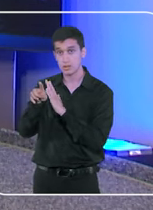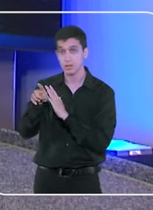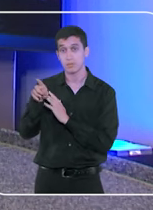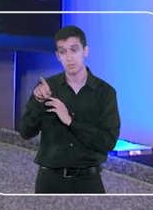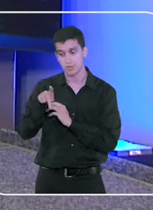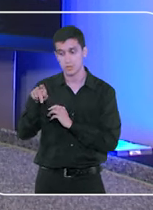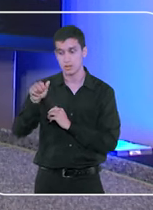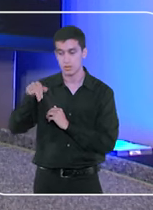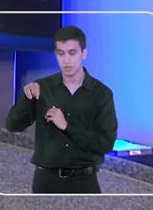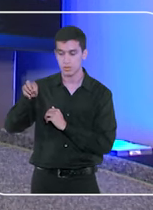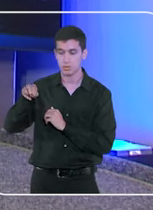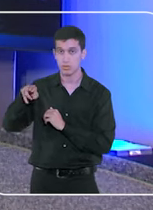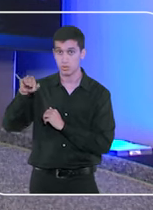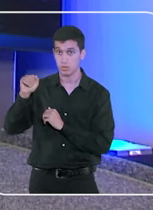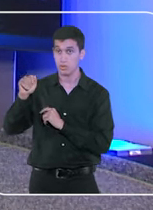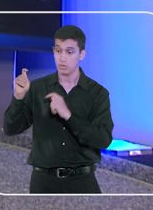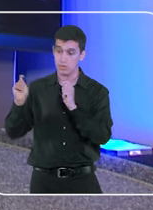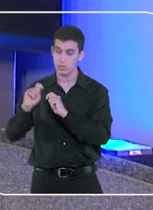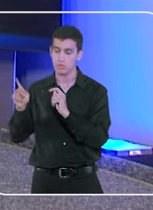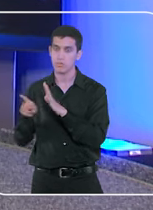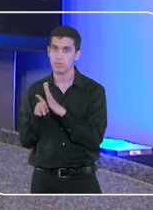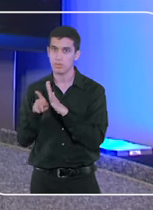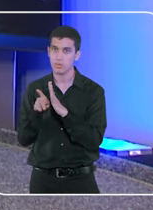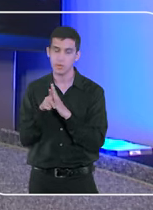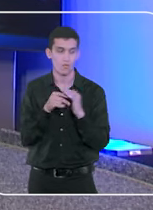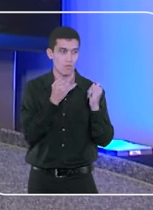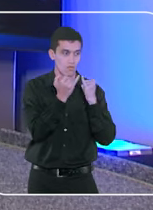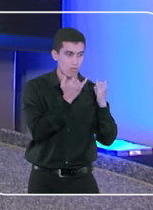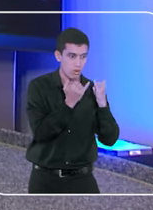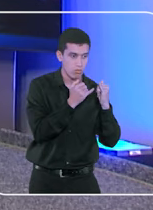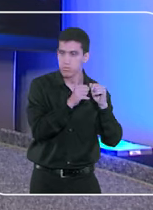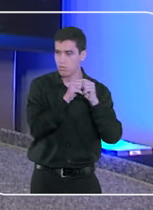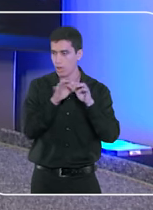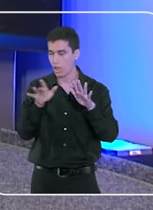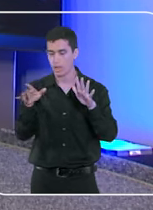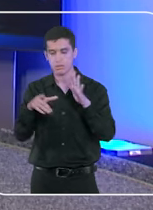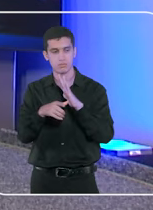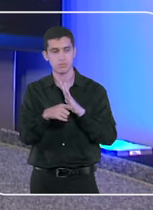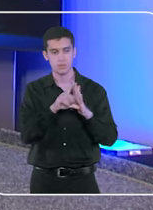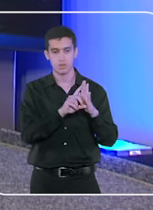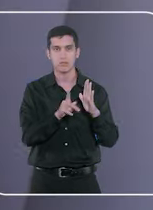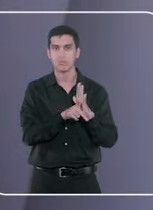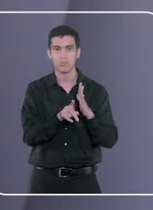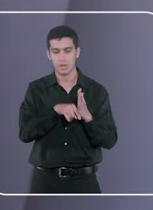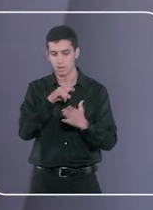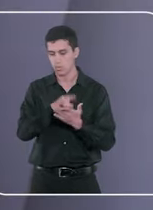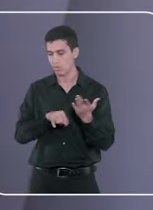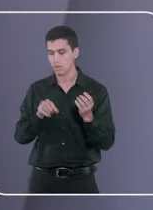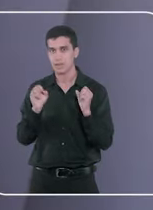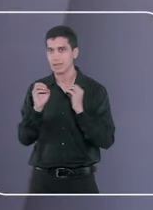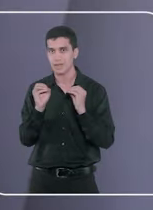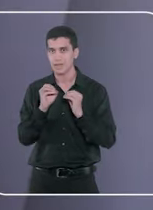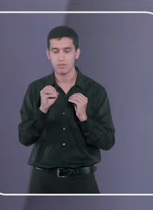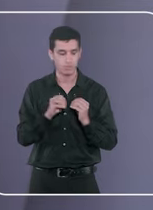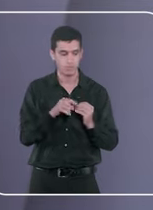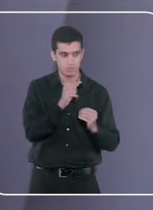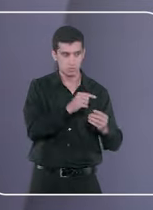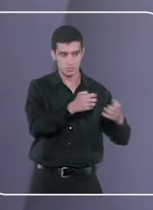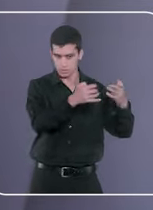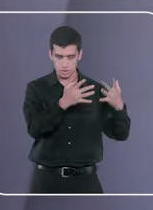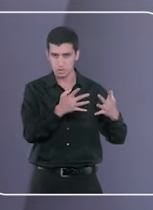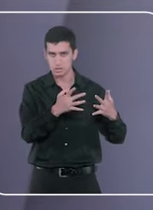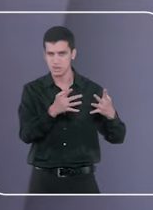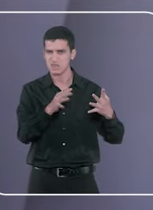esse poder de barganha, de os dados da colaboração vazarem antes mesmo da homologação dos acordos, isso é válido, isso é